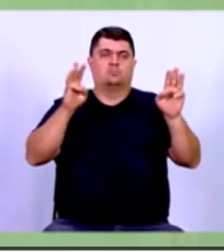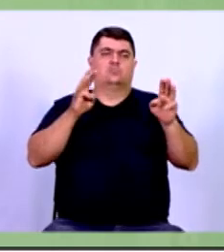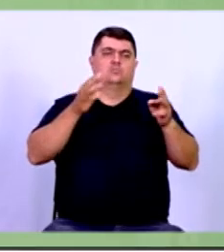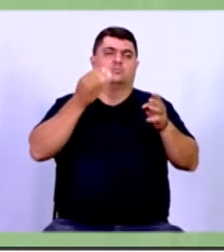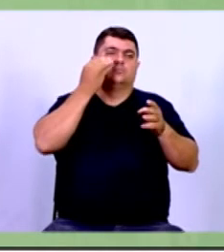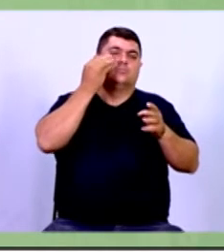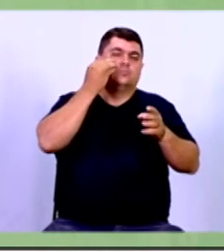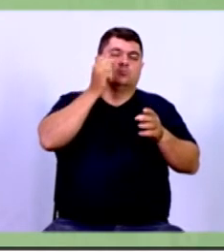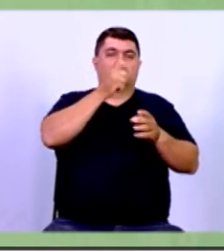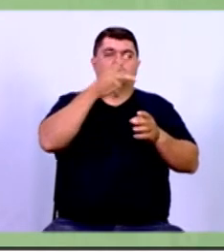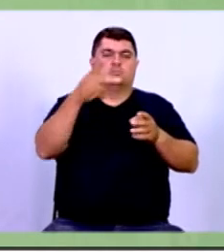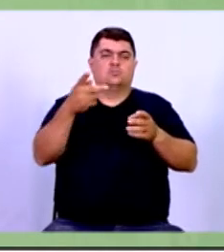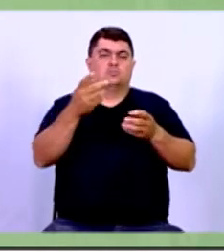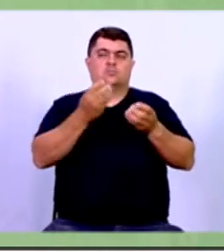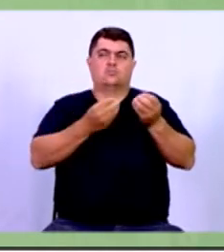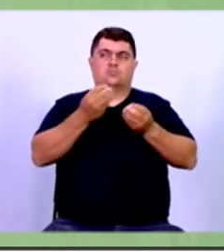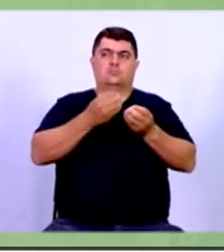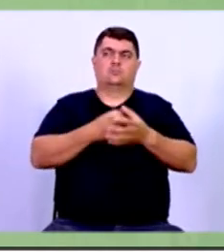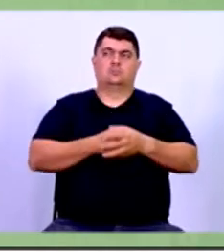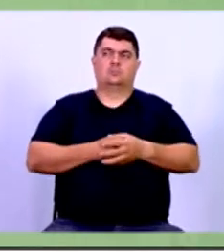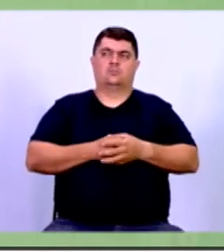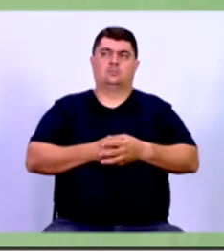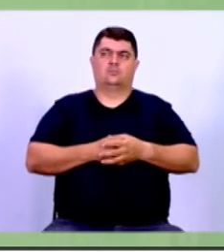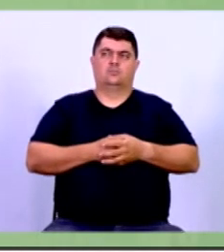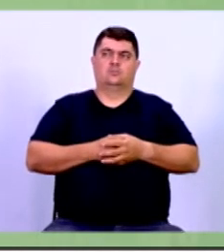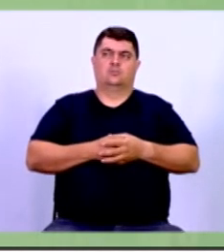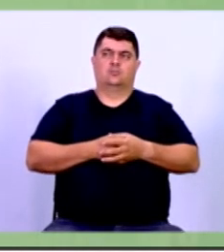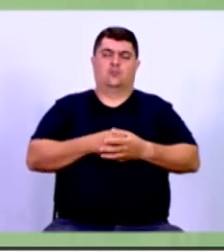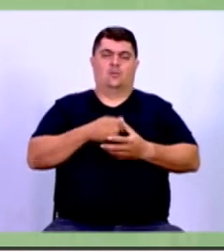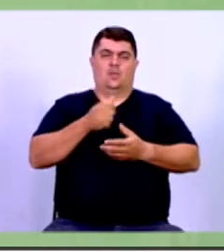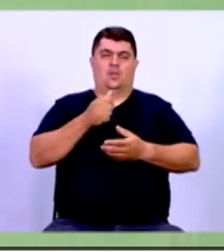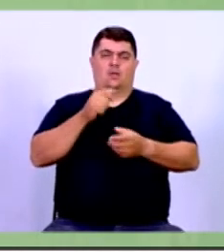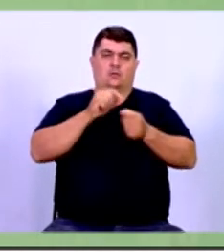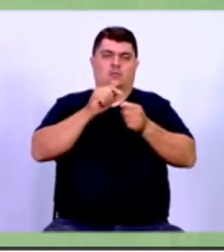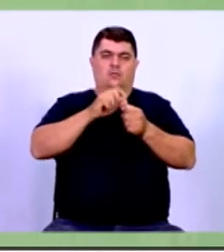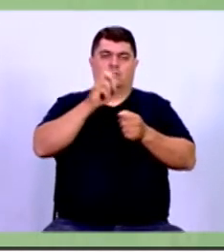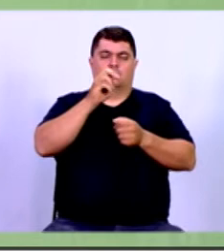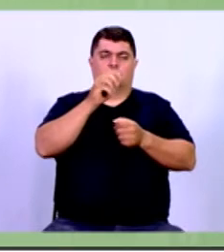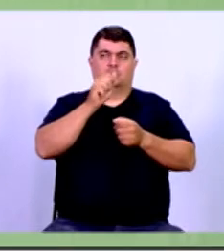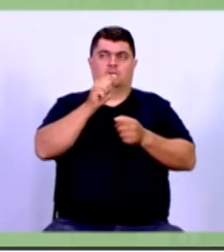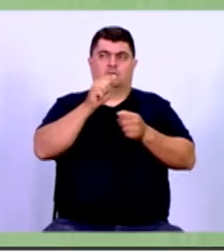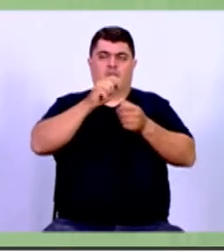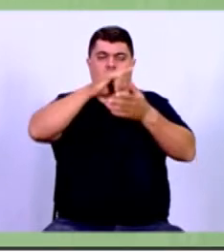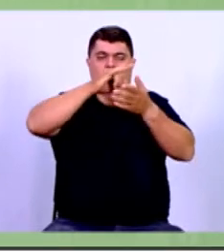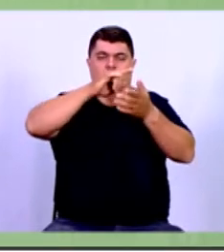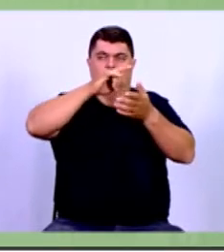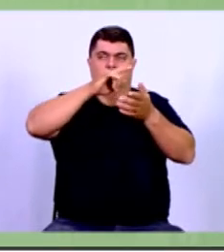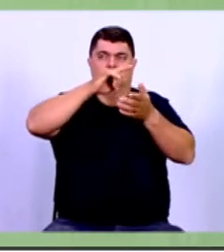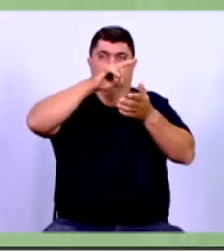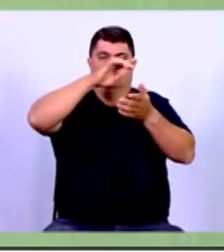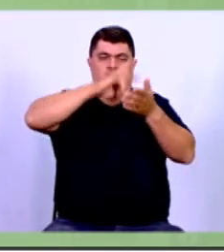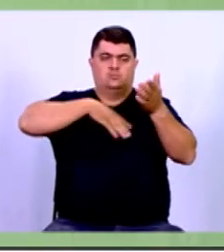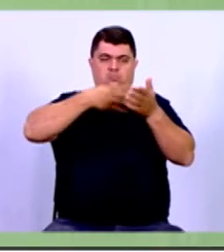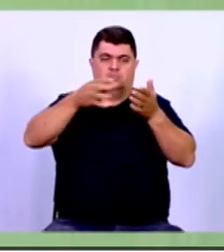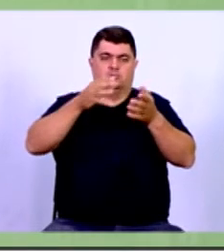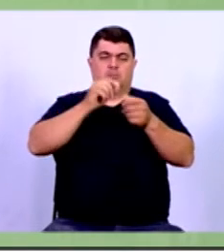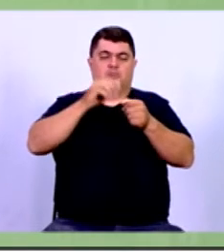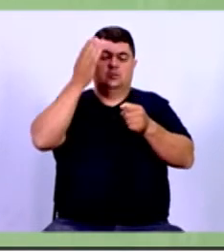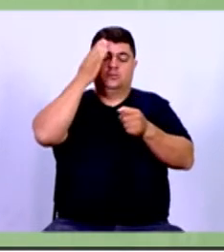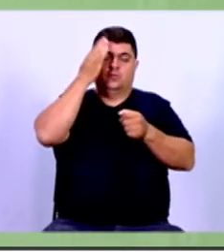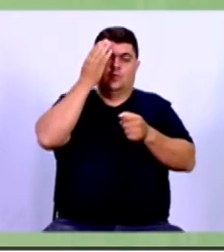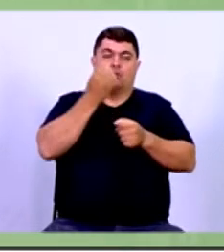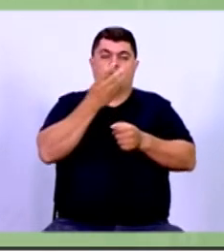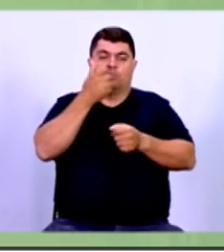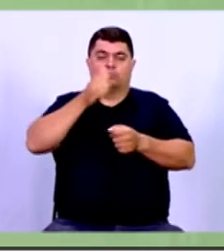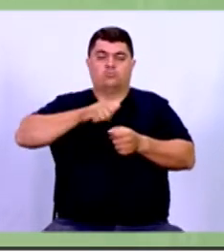utilizar um aplicativo. Você tem as autoavaliações, que são feitas nesse instrumento. A autoavaliação do estagiário